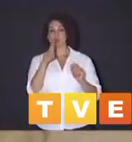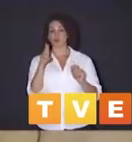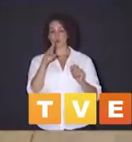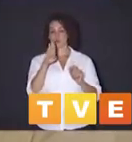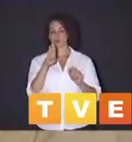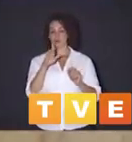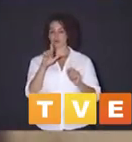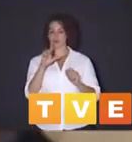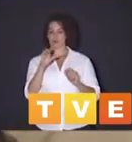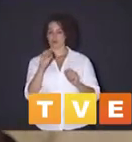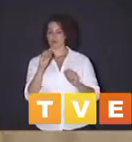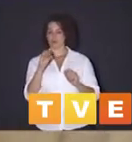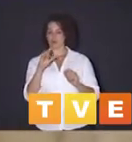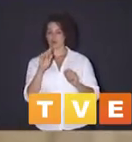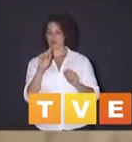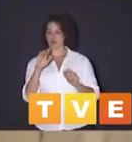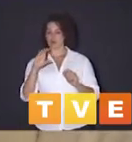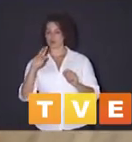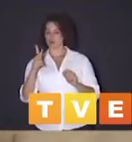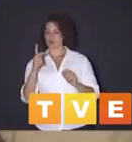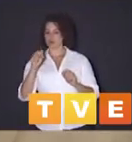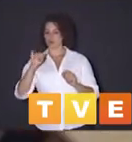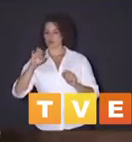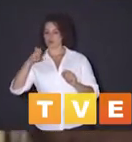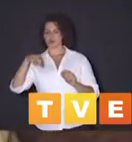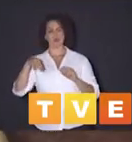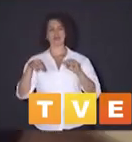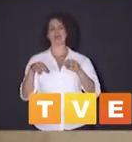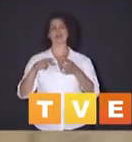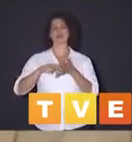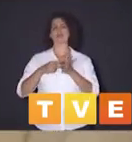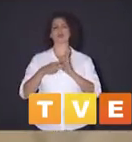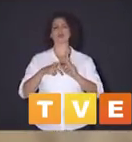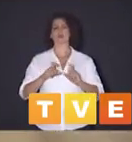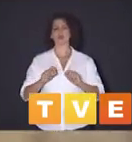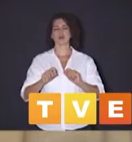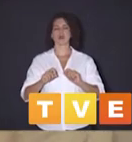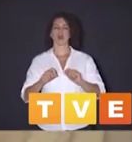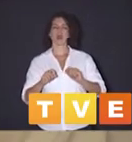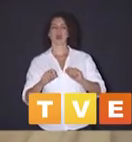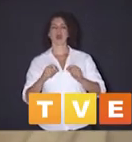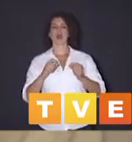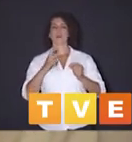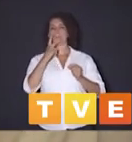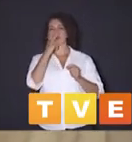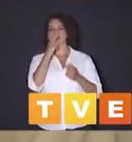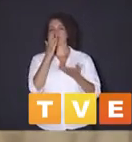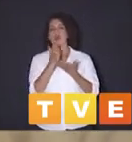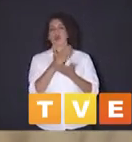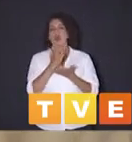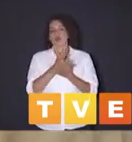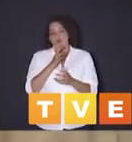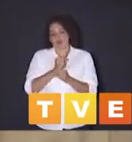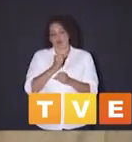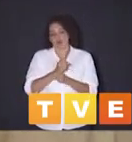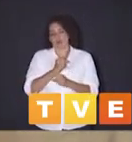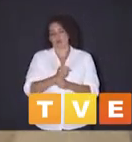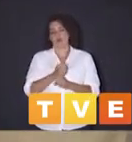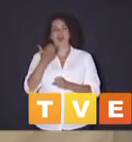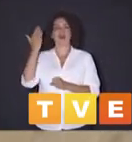blocking blocos em uma cadeia de blocos e o que é esse bloco tem é um livro razão de contabilidade do banco